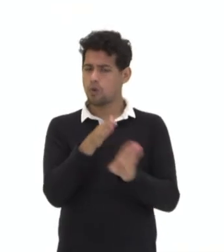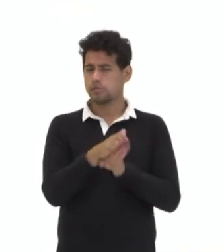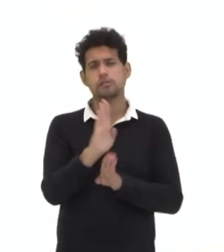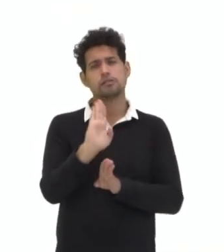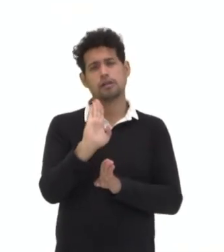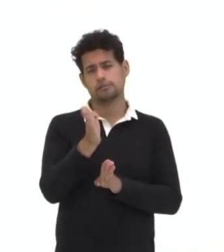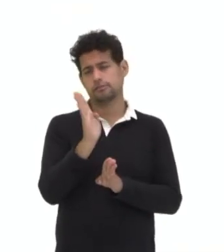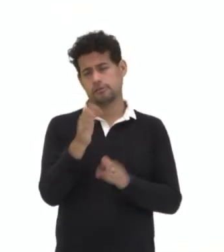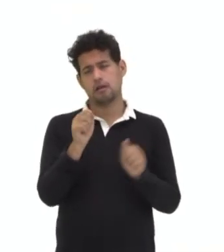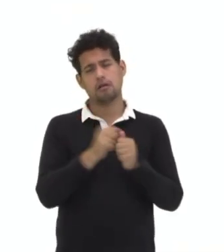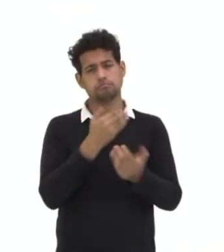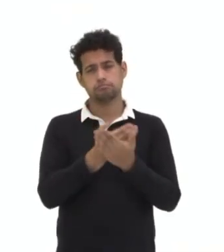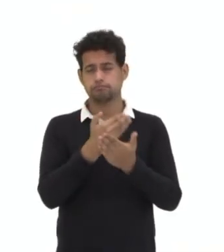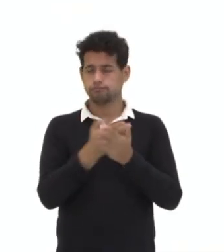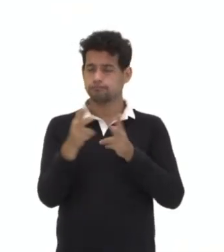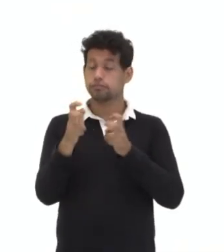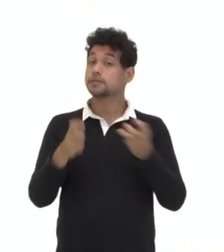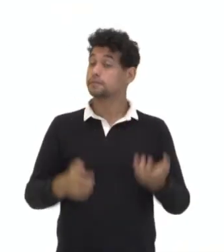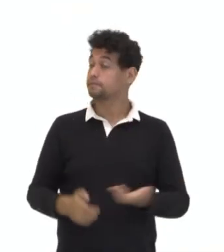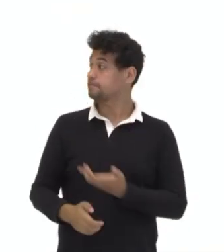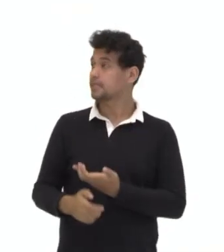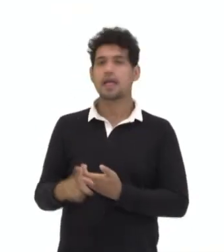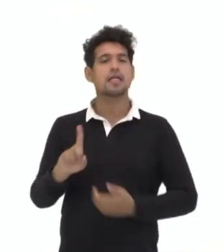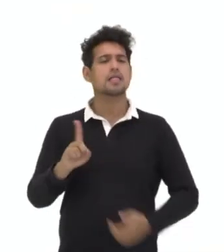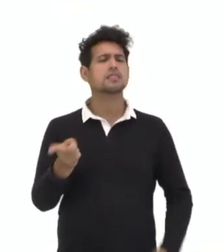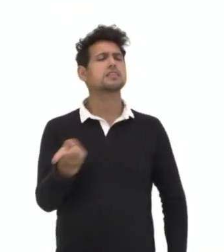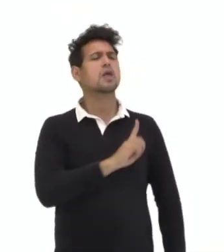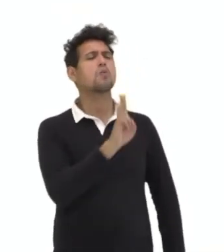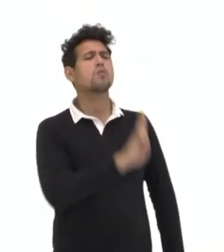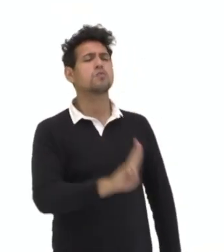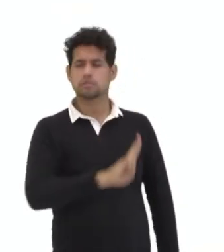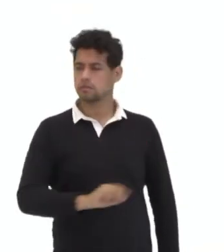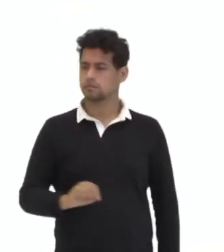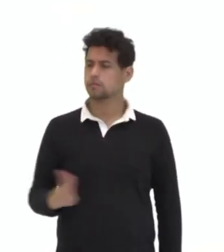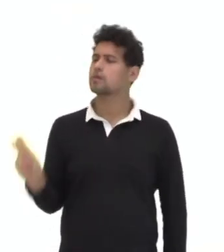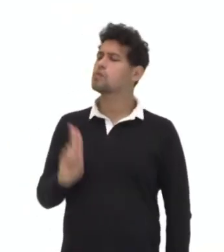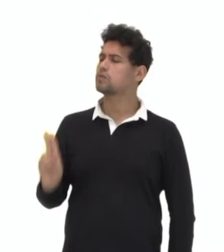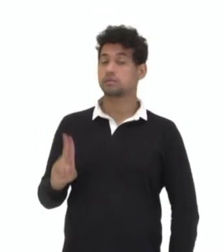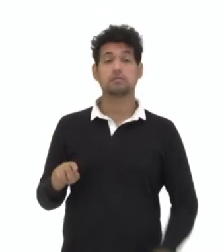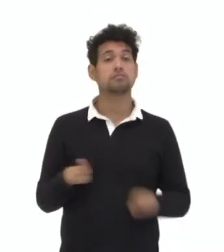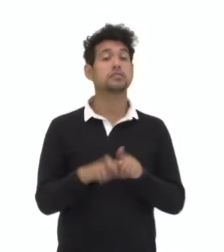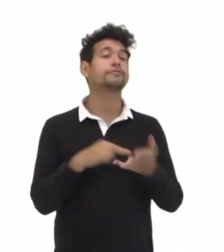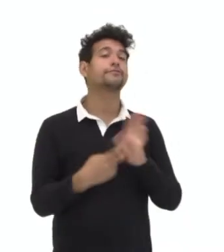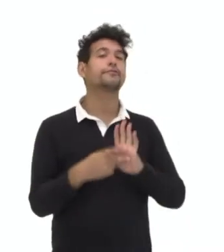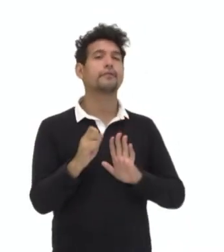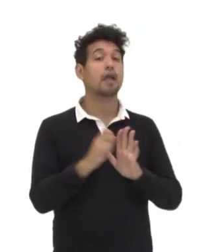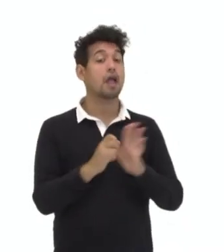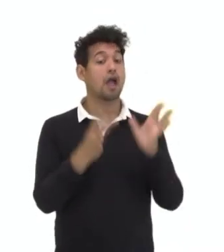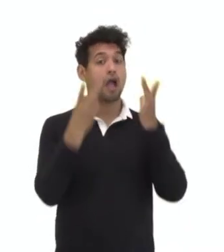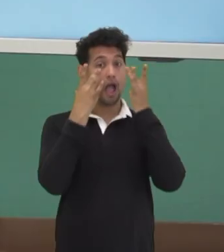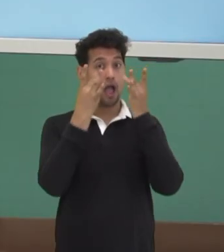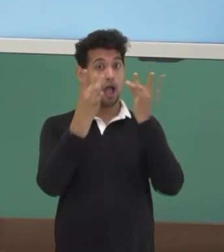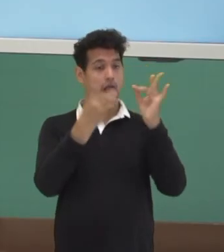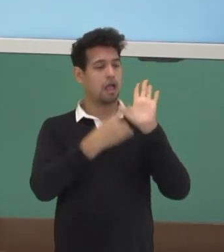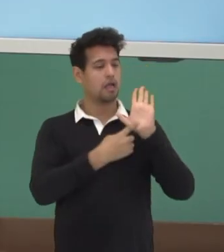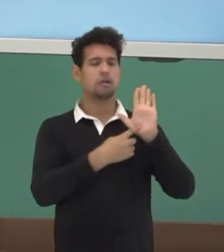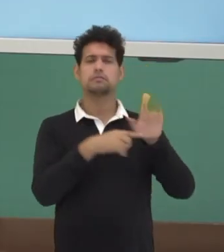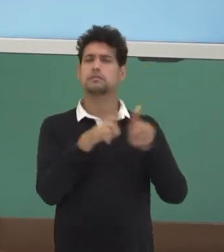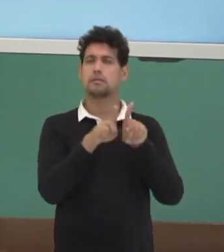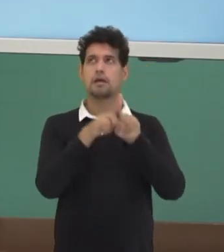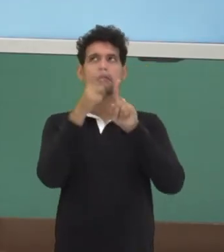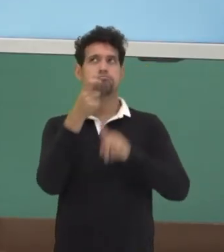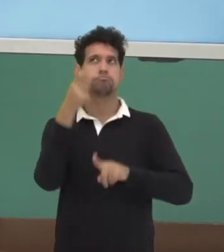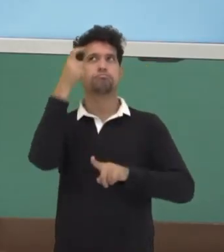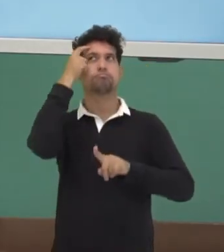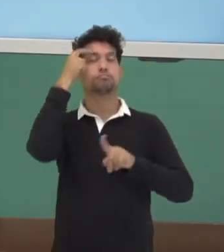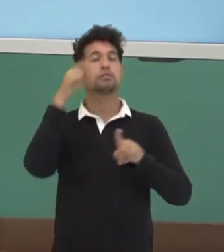já observa ali, ó. Não use, use. Então, é alertar, né? É conscientizar,